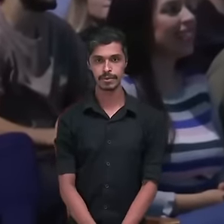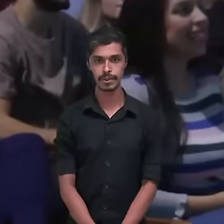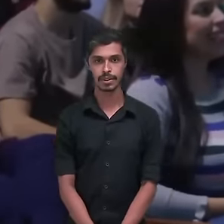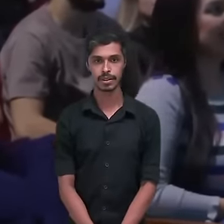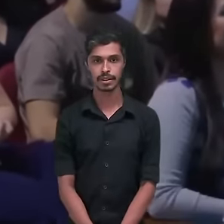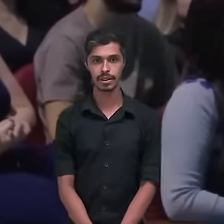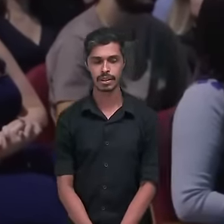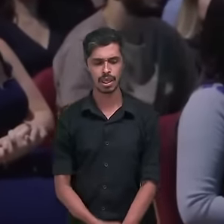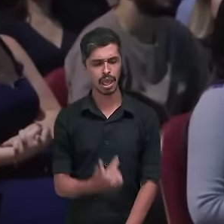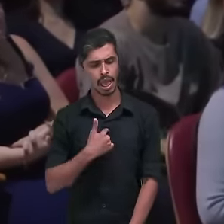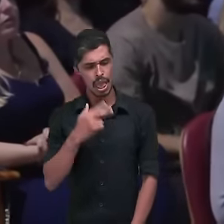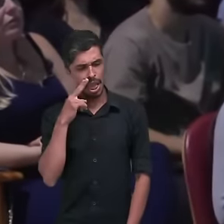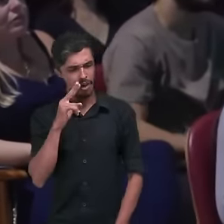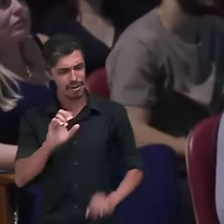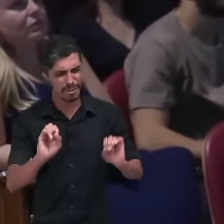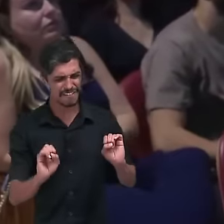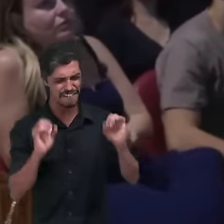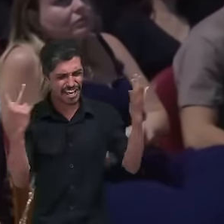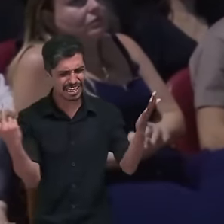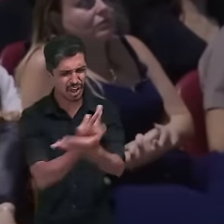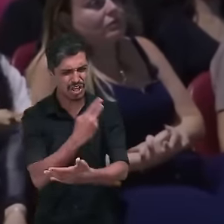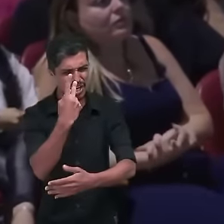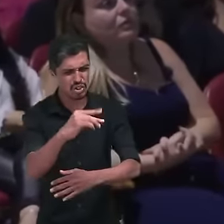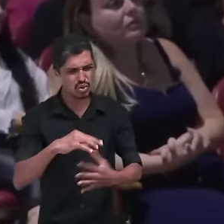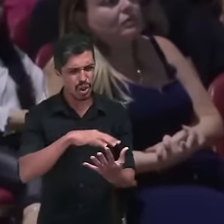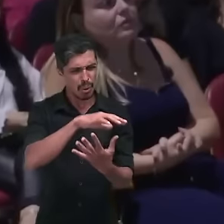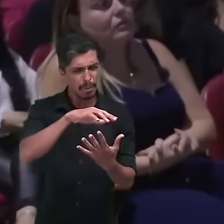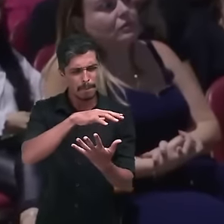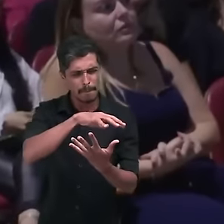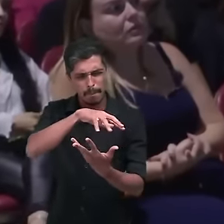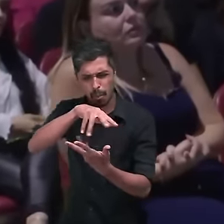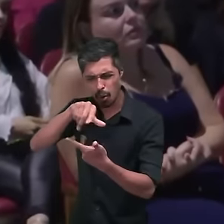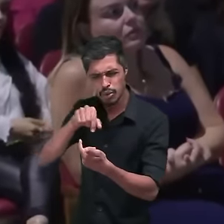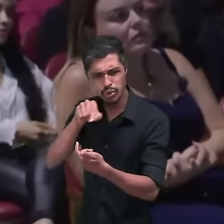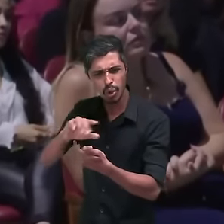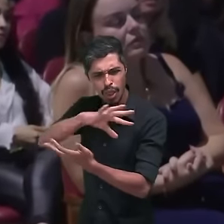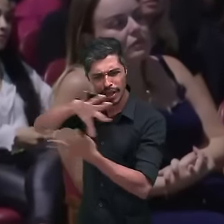Yo veo una fiesta siendo gerada en el mundo espiritual.